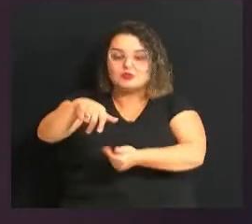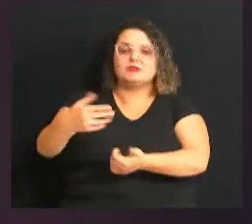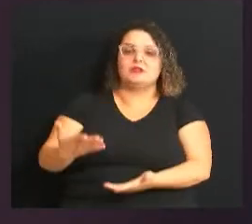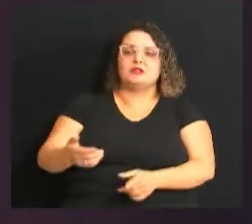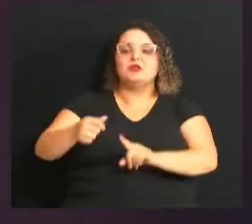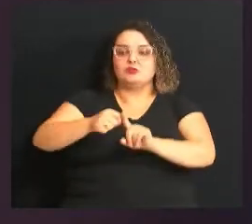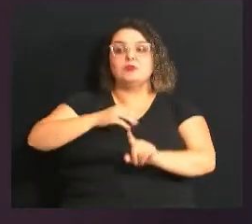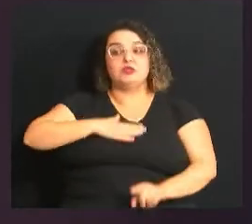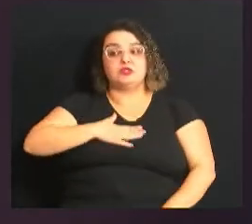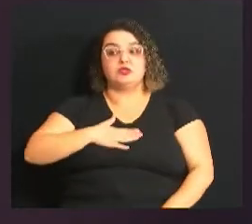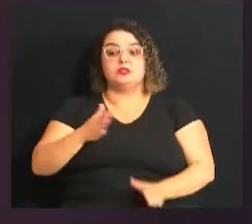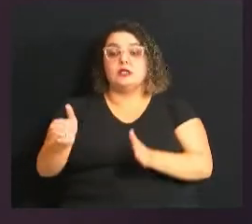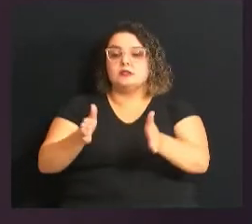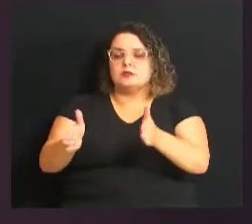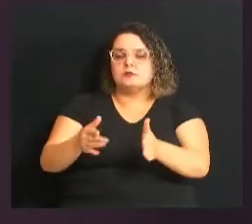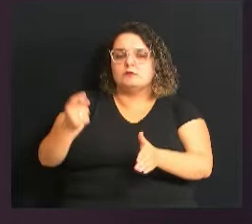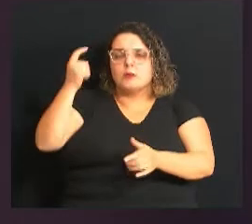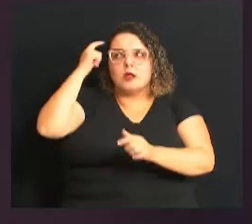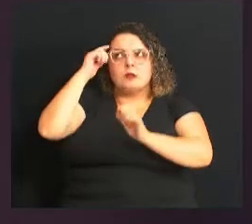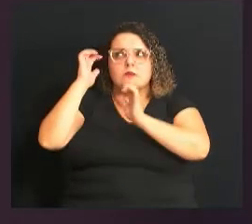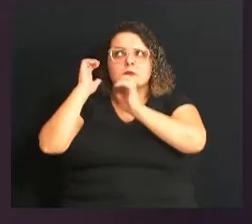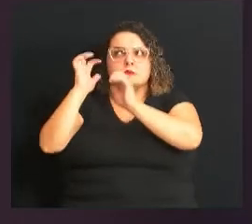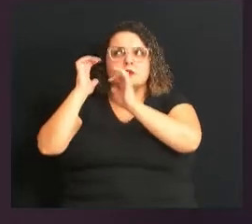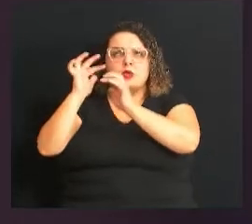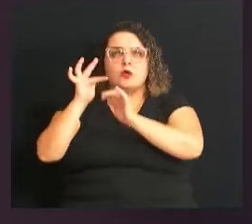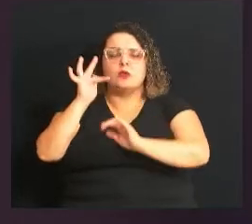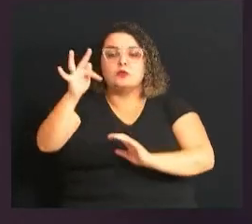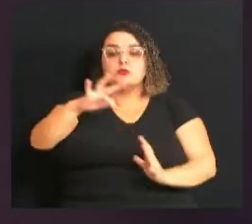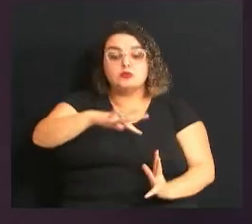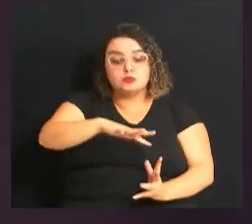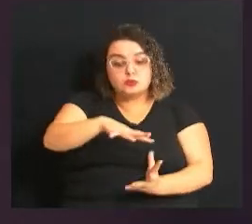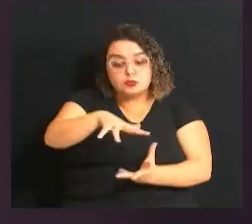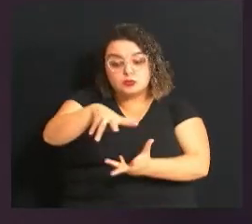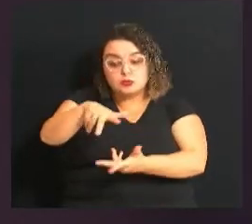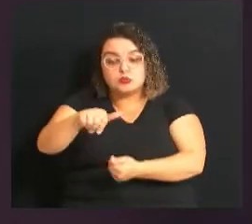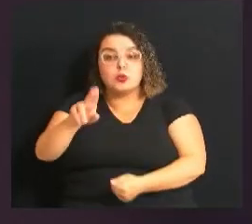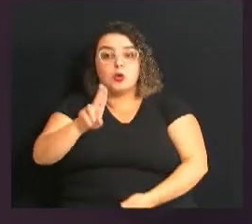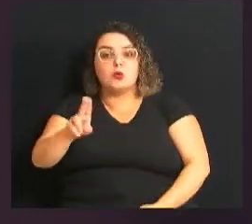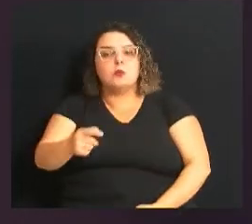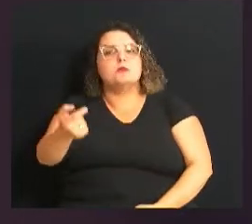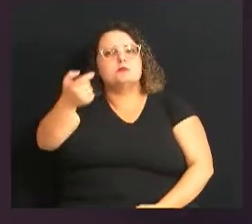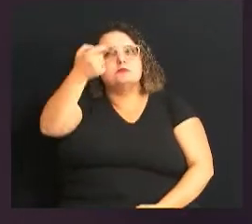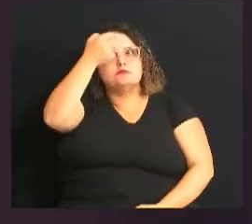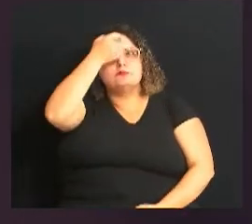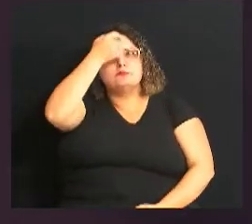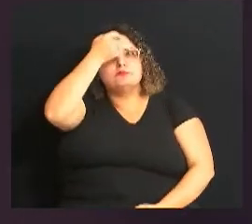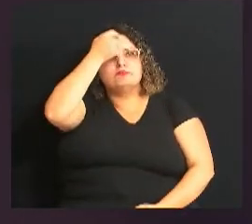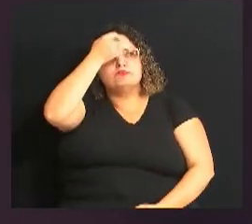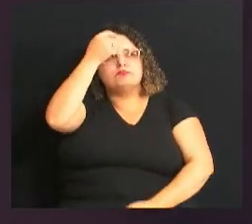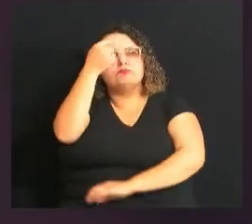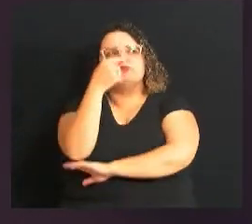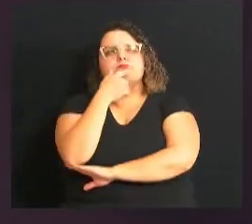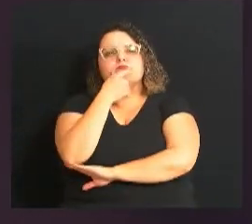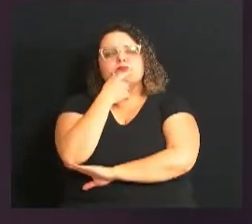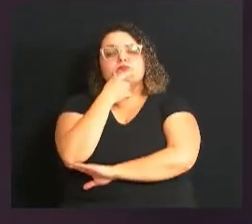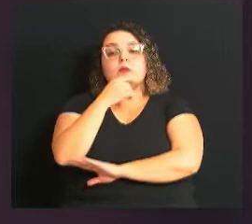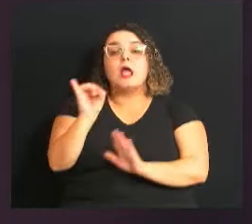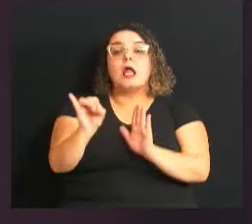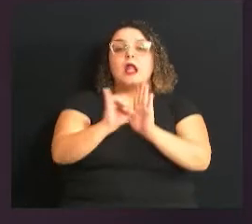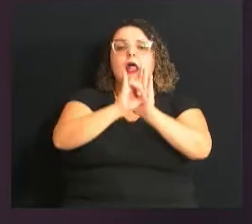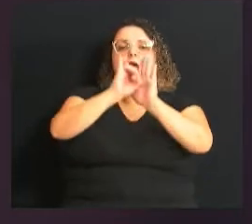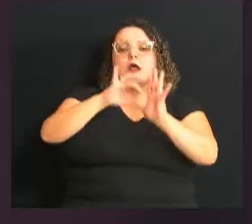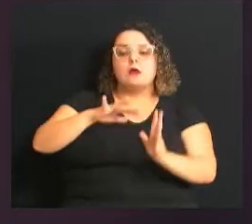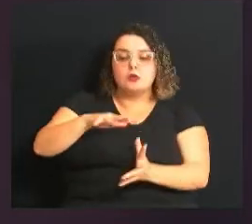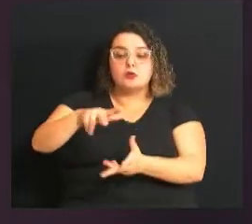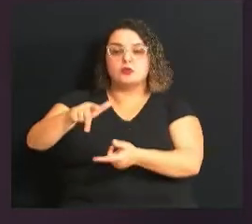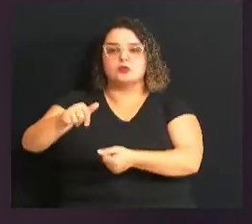série, vamos refletir sobre o futuro do planeta usando o conceito de identidade terrena do sociólogo